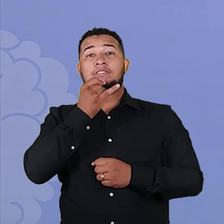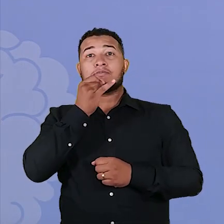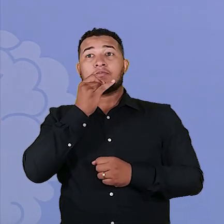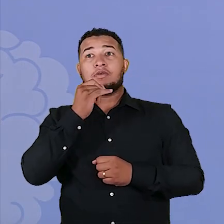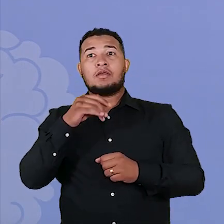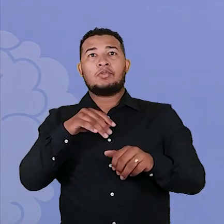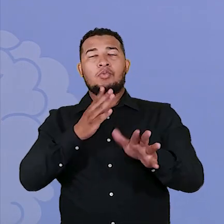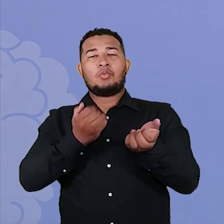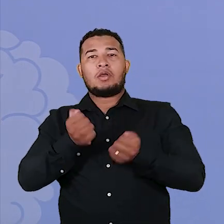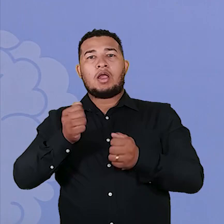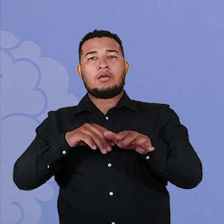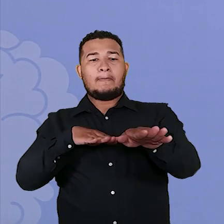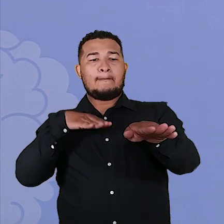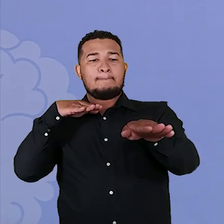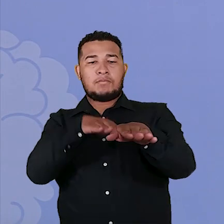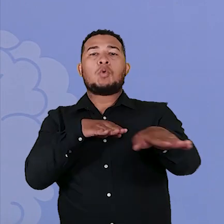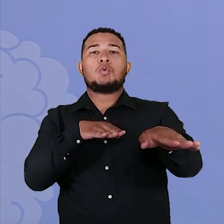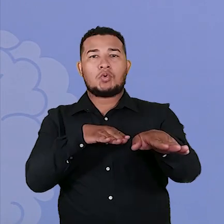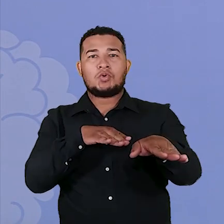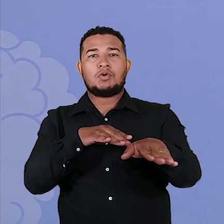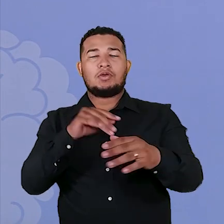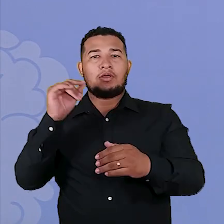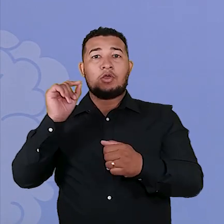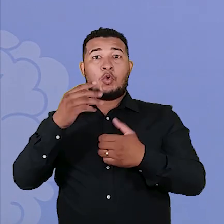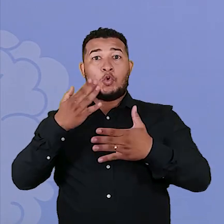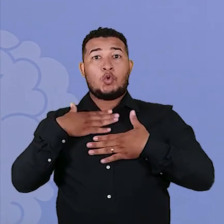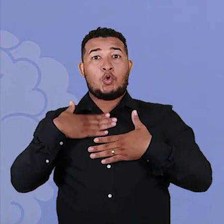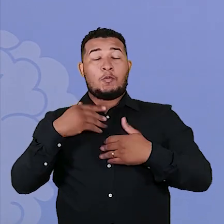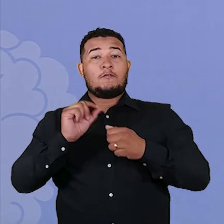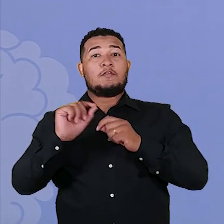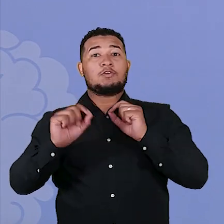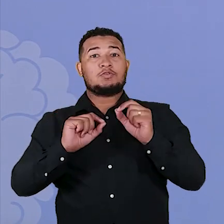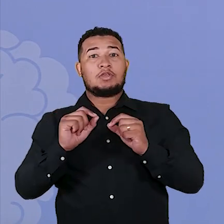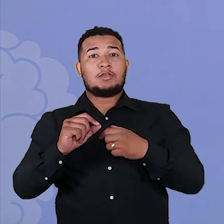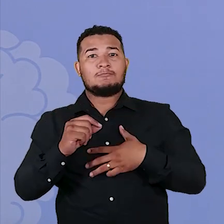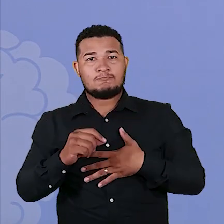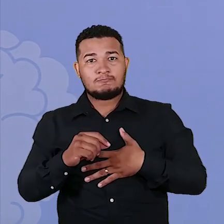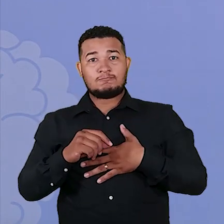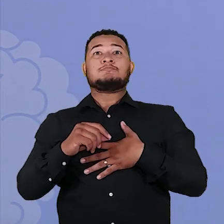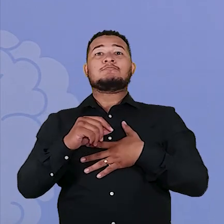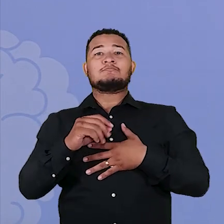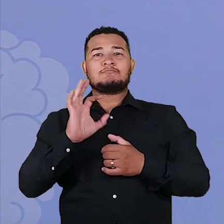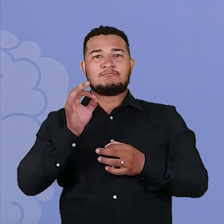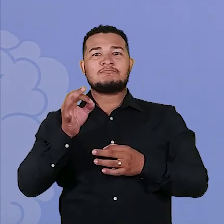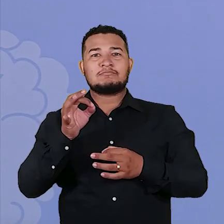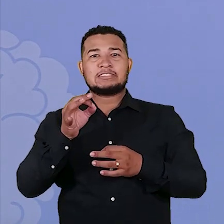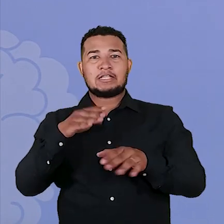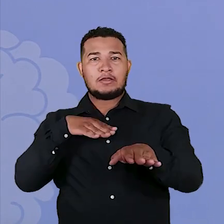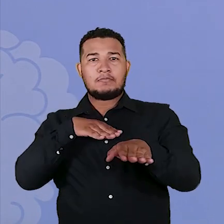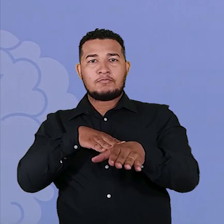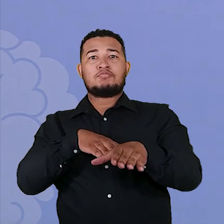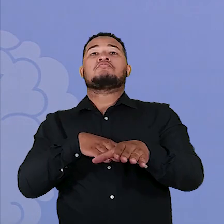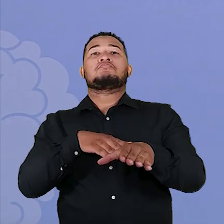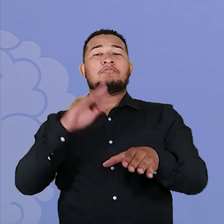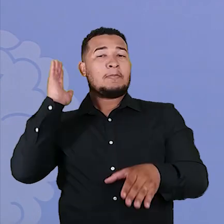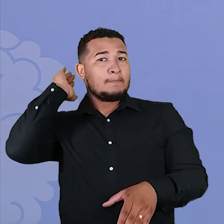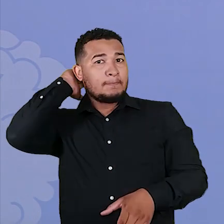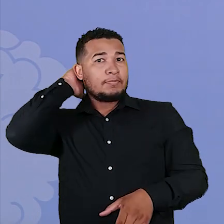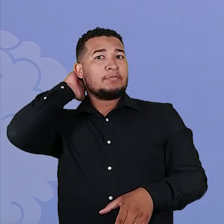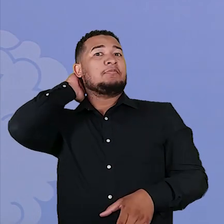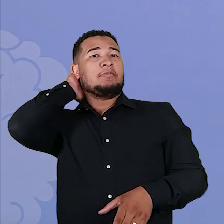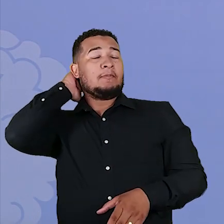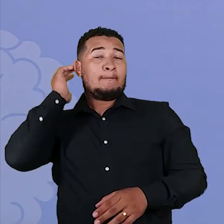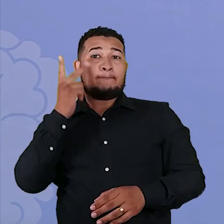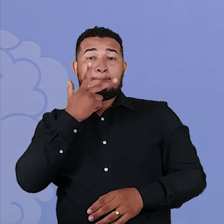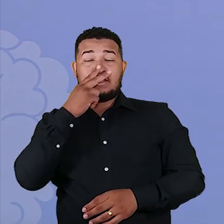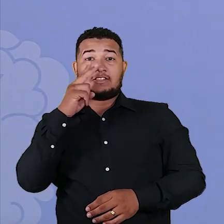exemplo e alguém bate na traseira de seu carro e o que que o nosso corpo faz se ele